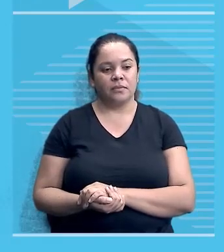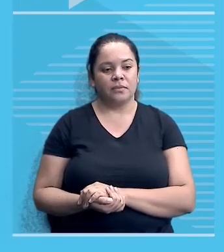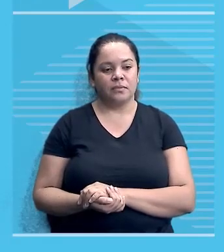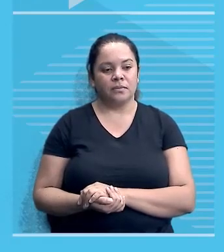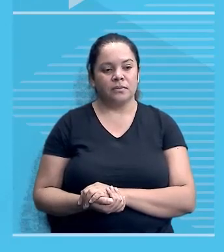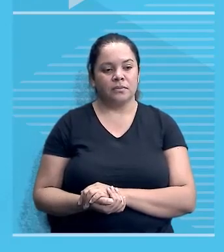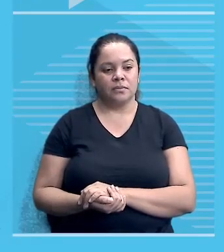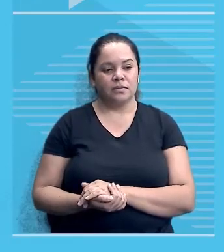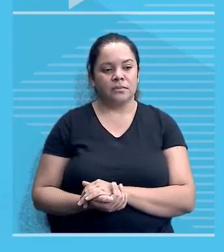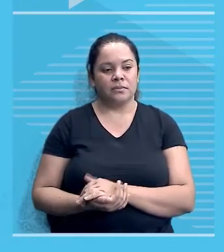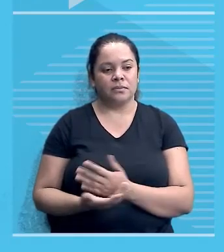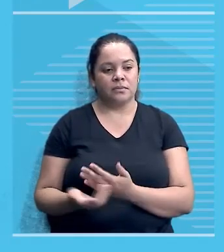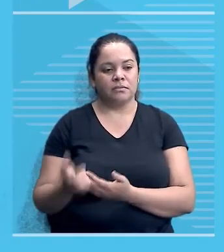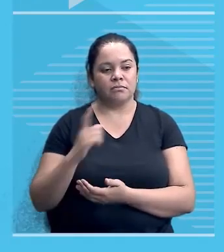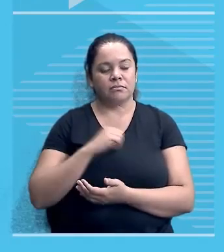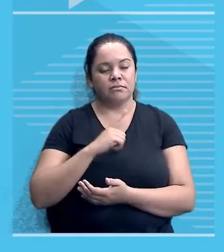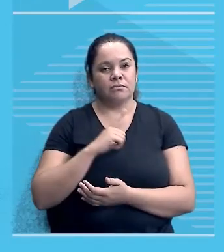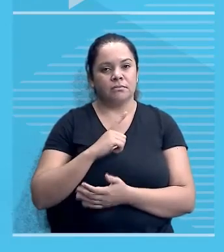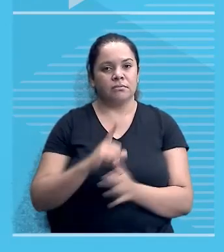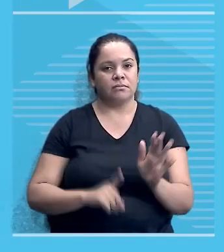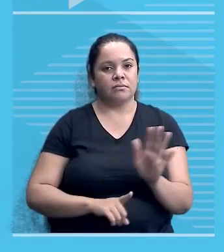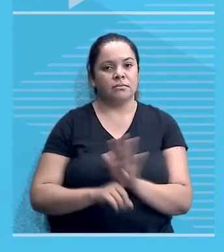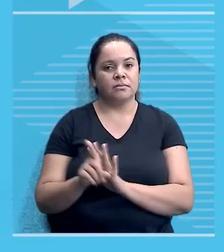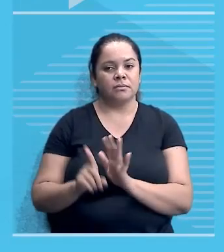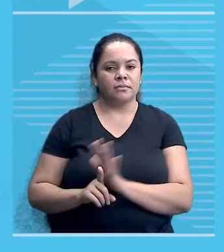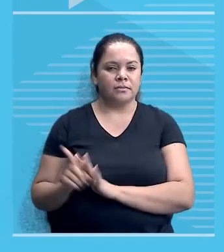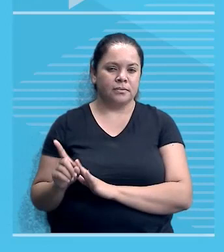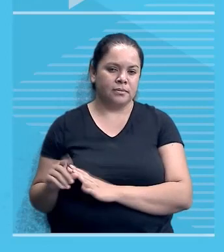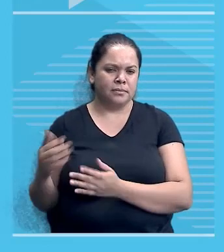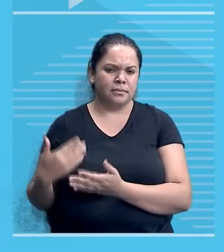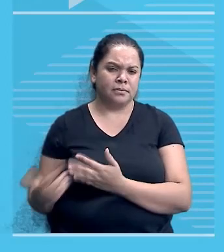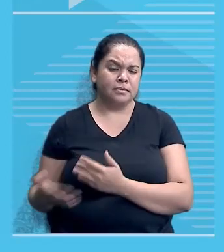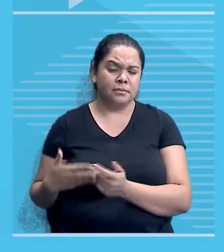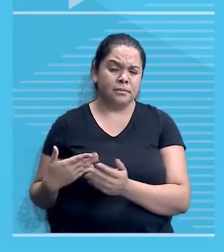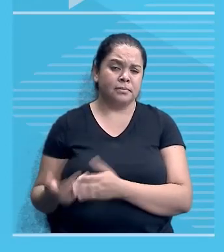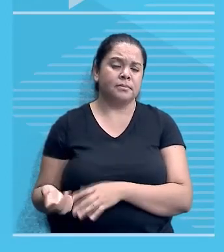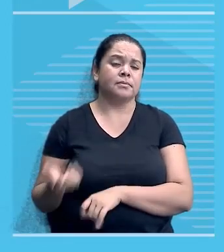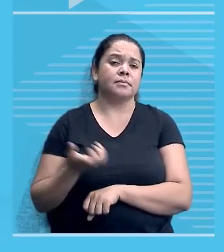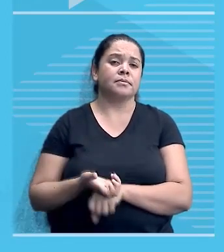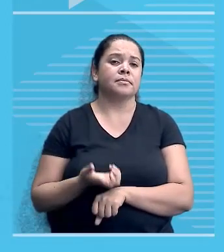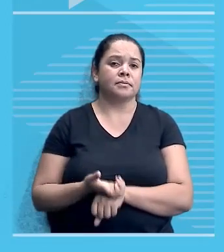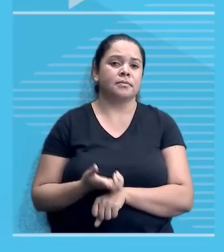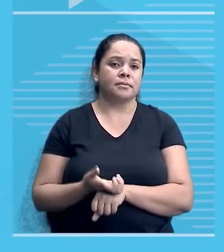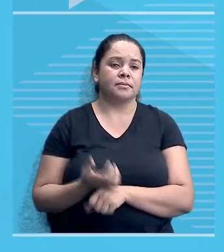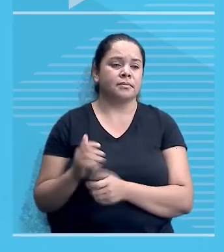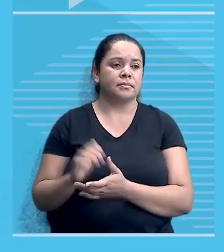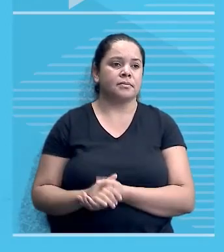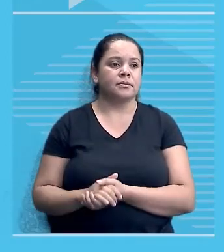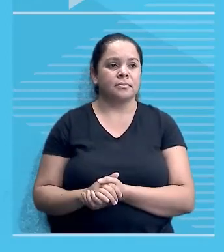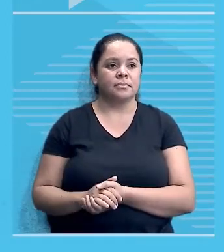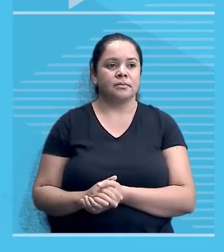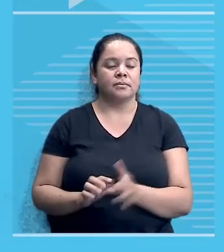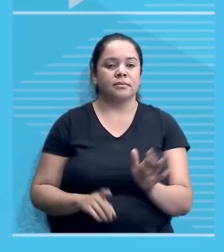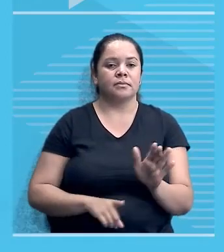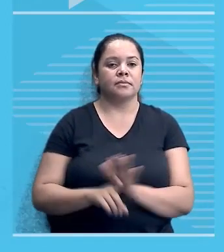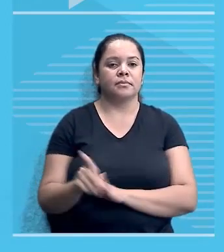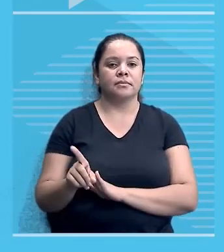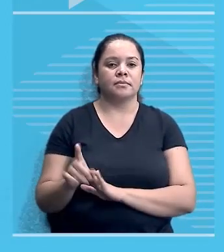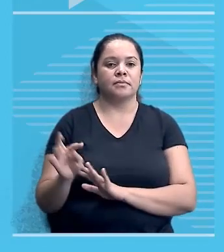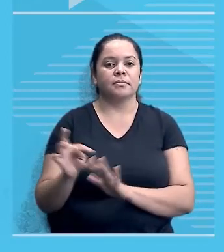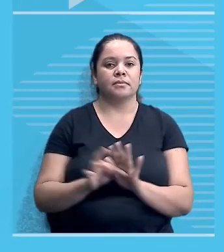isso vale não só para minha disciplina comprar outro como se deparado com questões que apresenta um texto